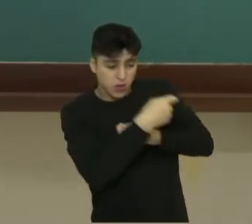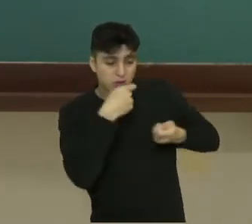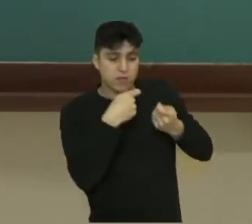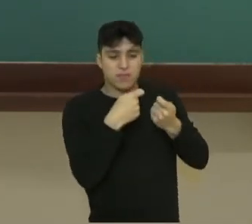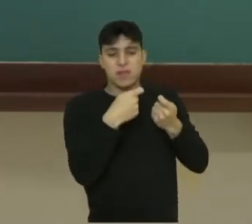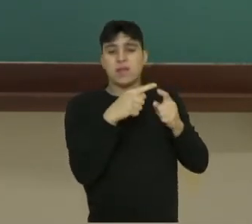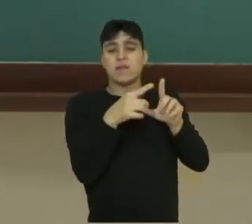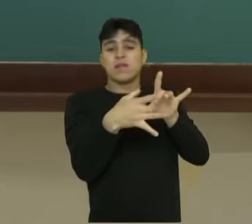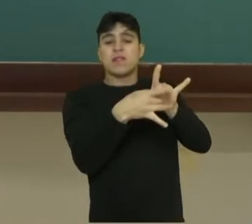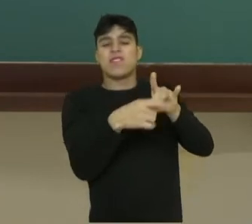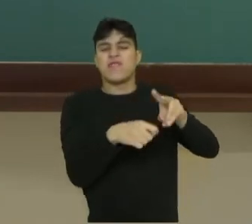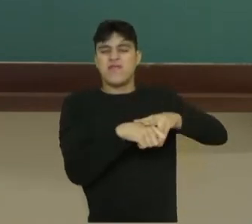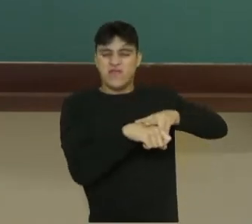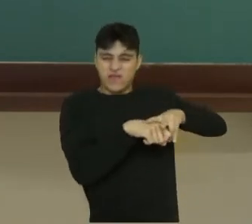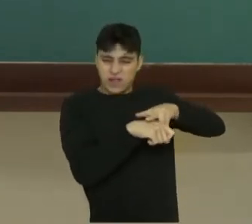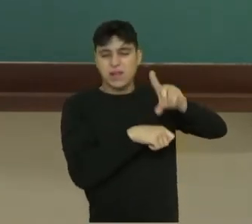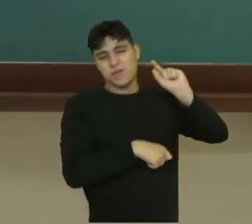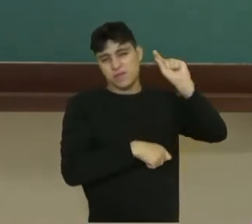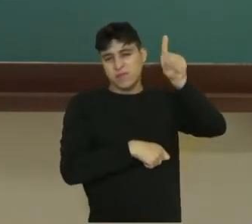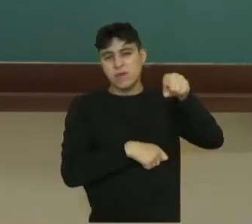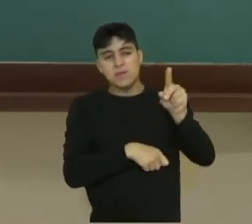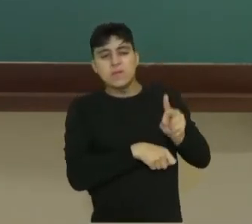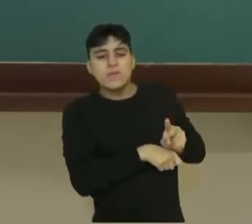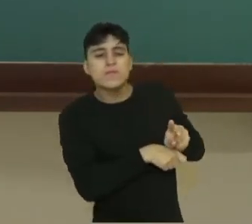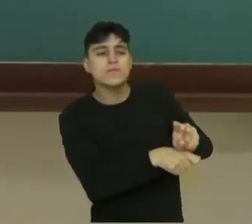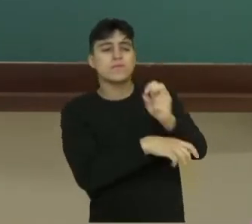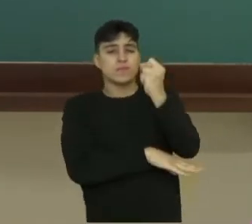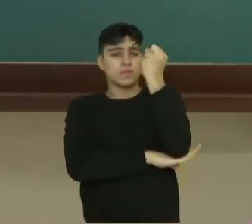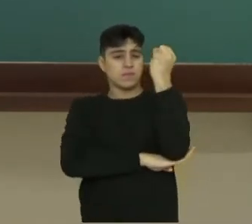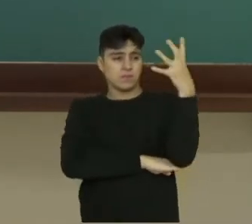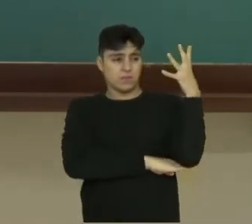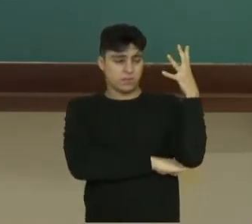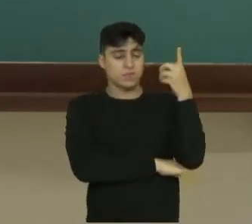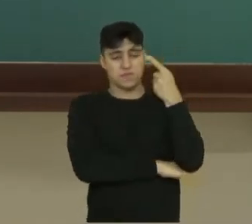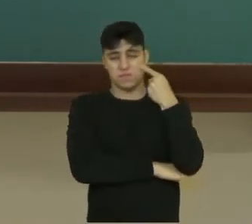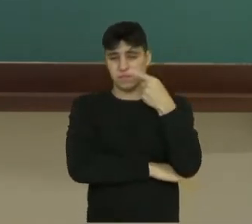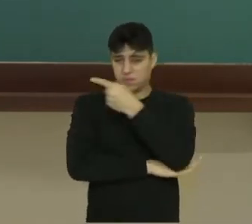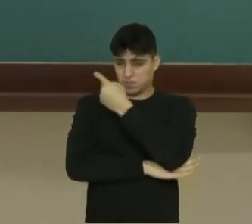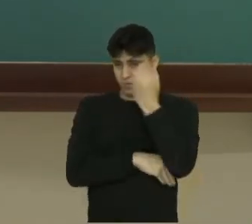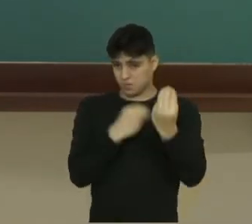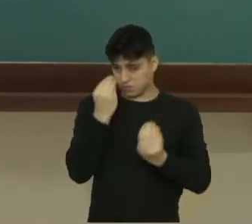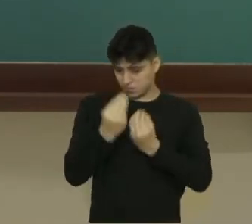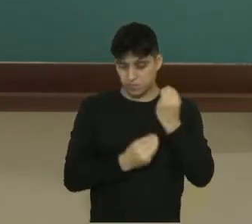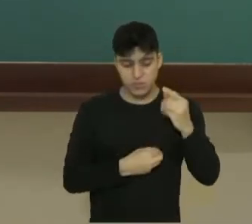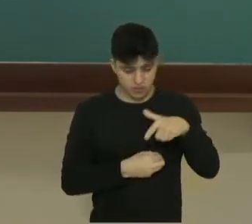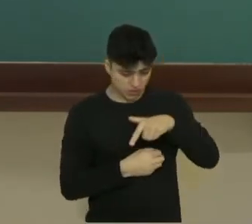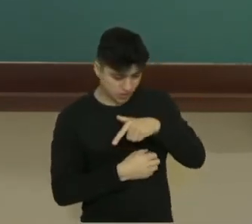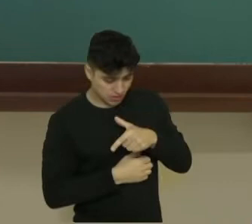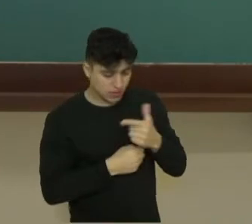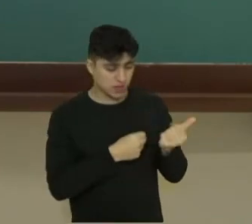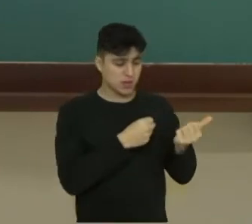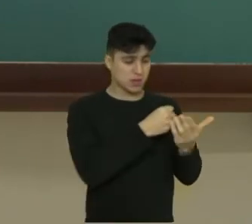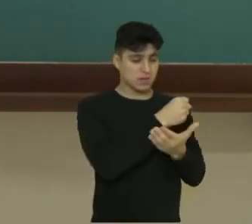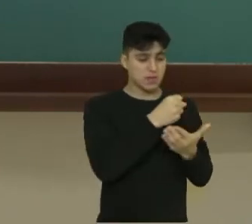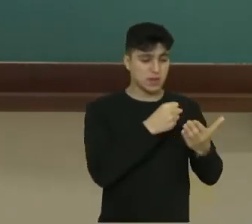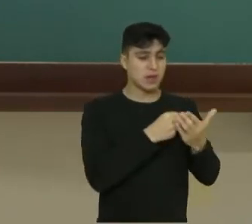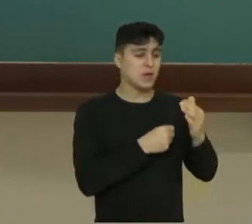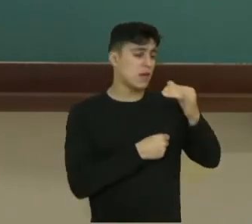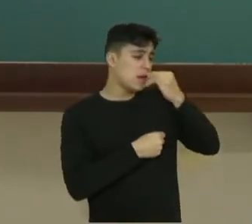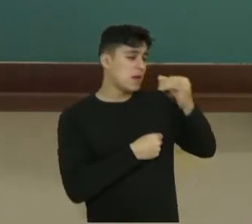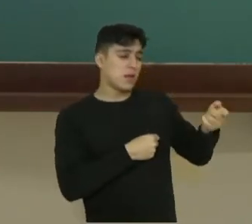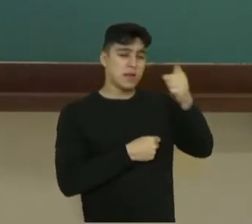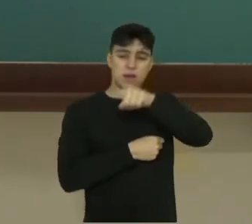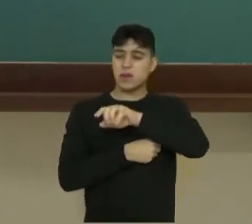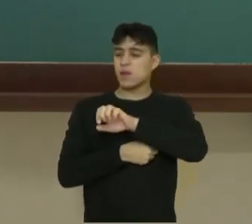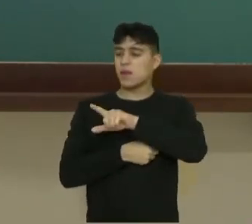que também está aí. Então, vamos entender bem como é que funciona. Existe a chamada matriz energética e a matriz elétrica.